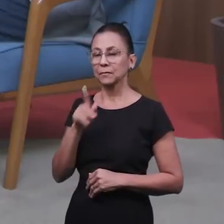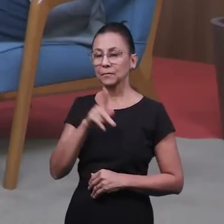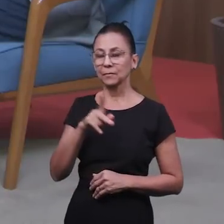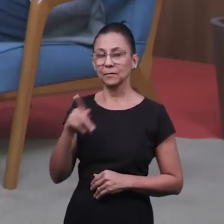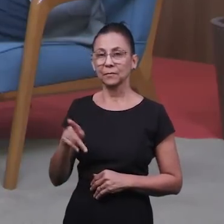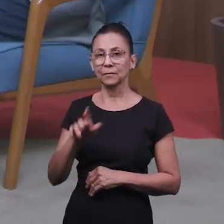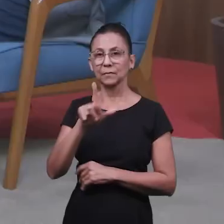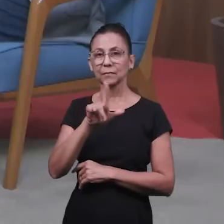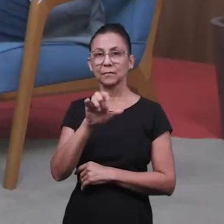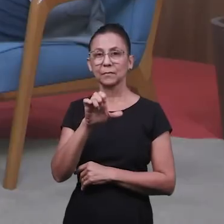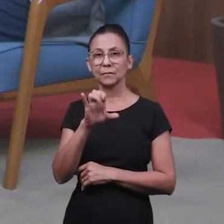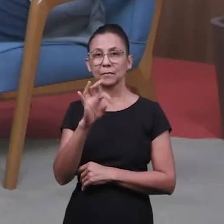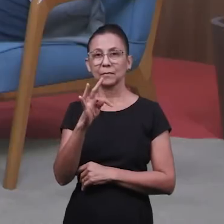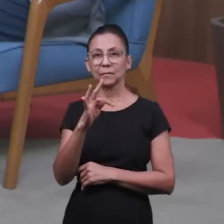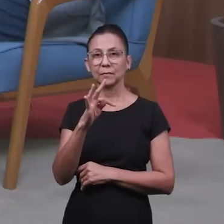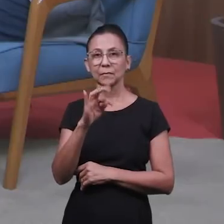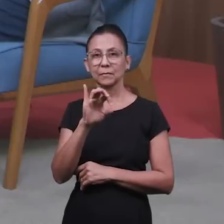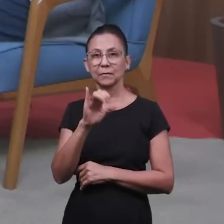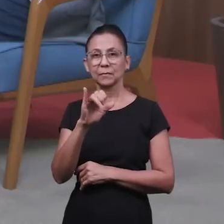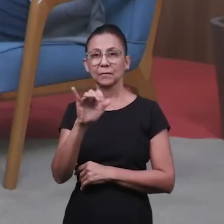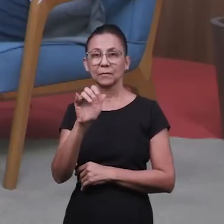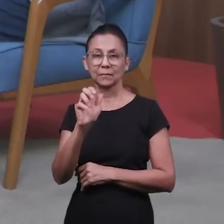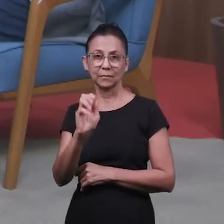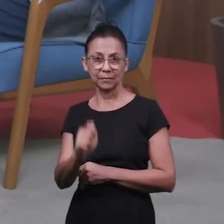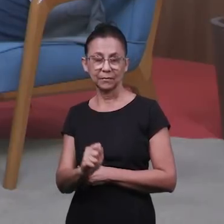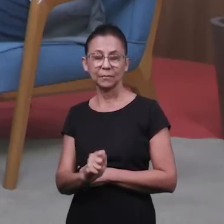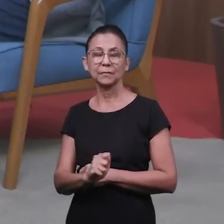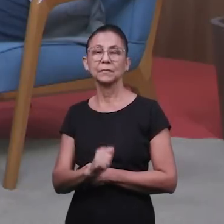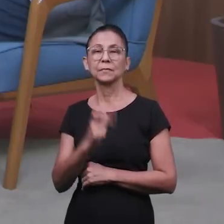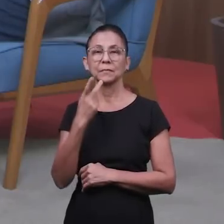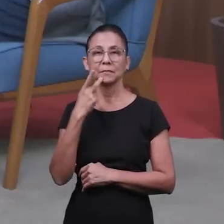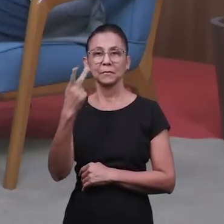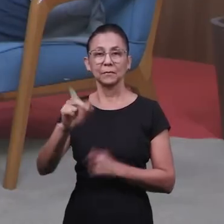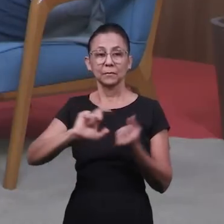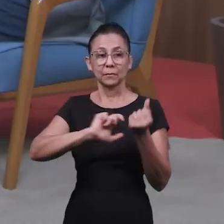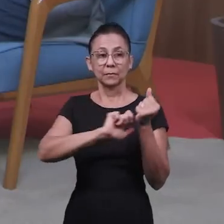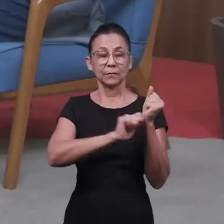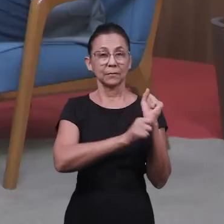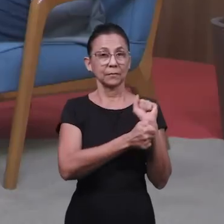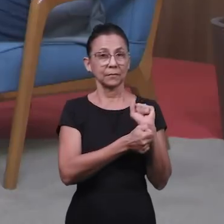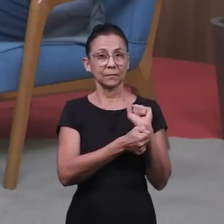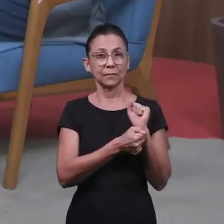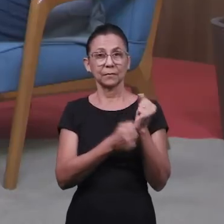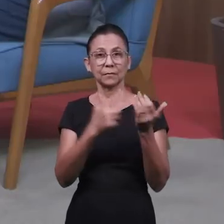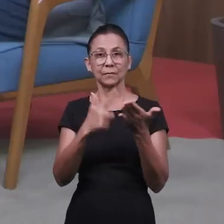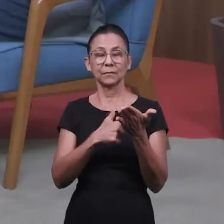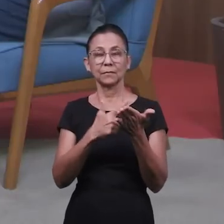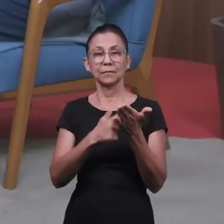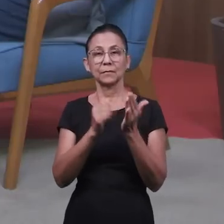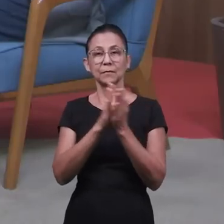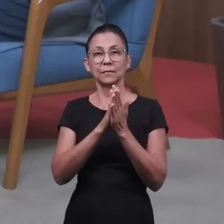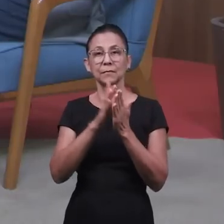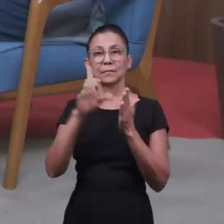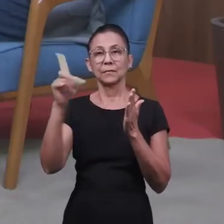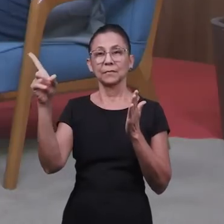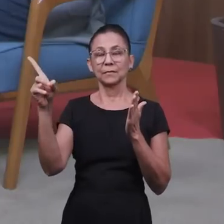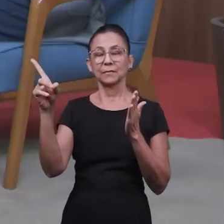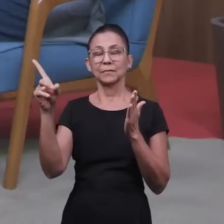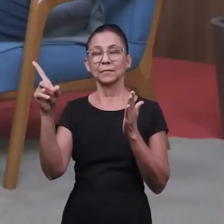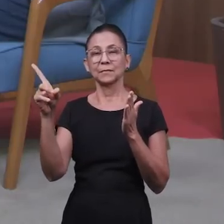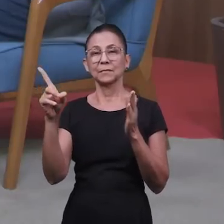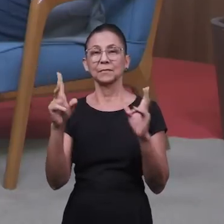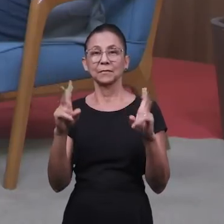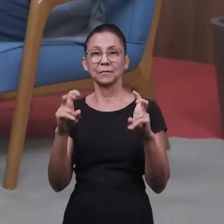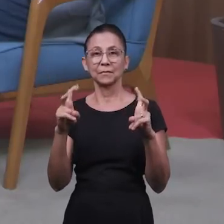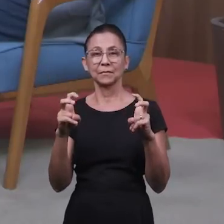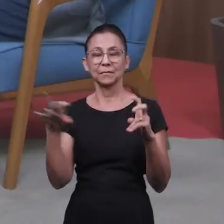a professora Letícia Lírio vai falar sobre um dos segredos que são revelados no livro de Cantares, com o tema